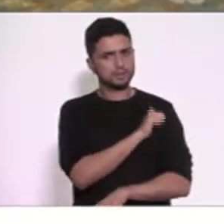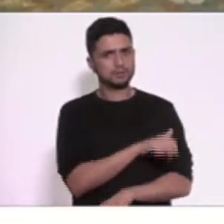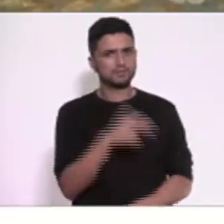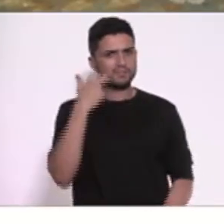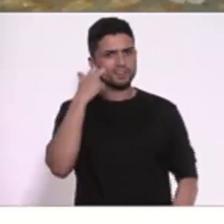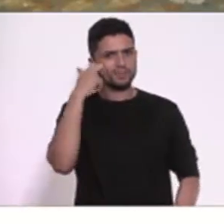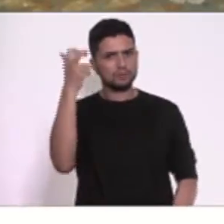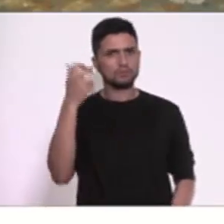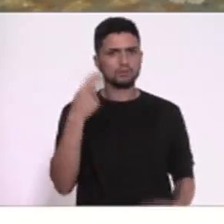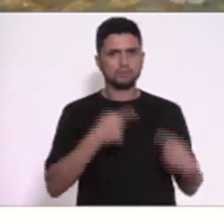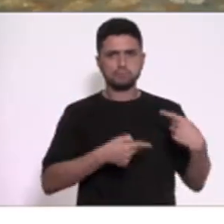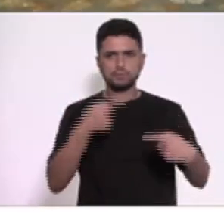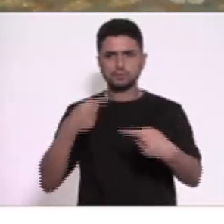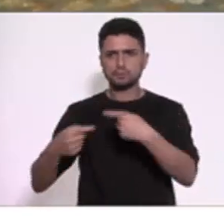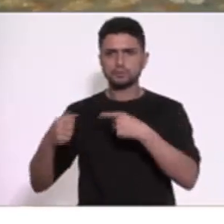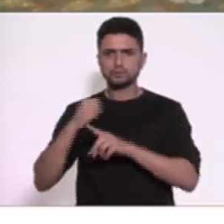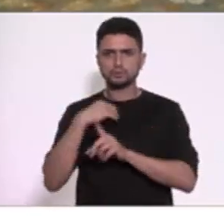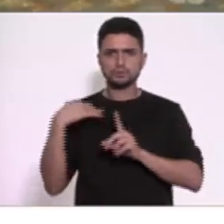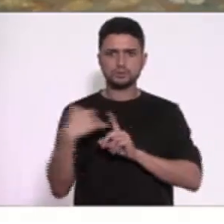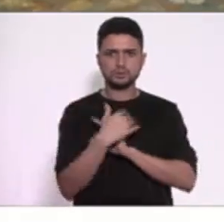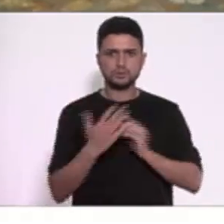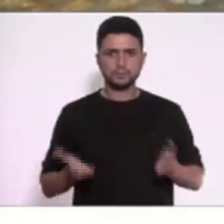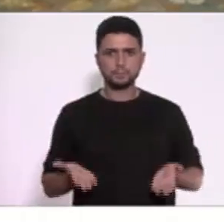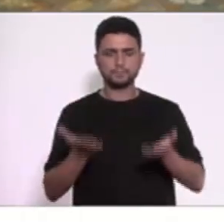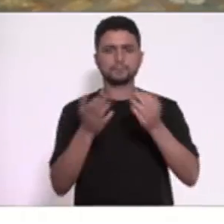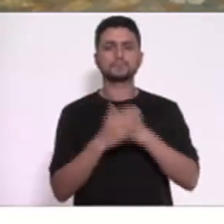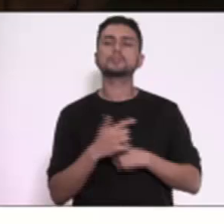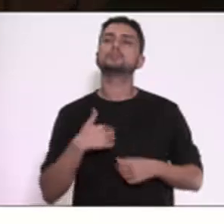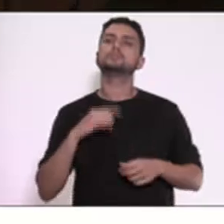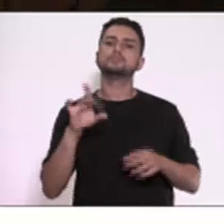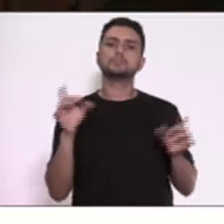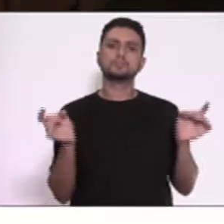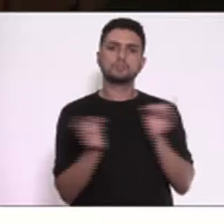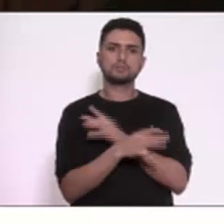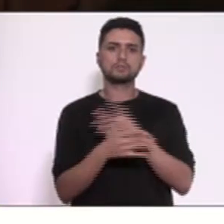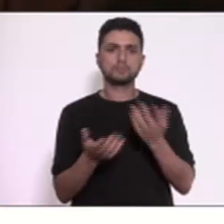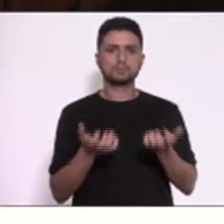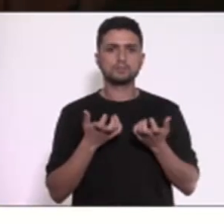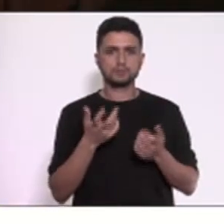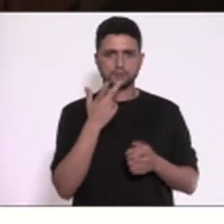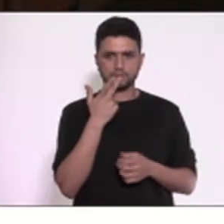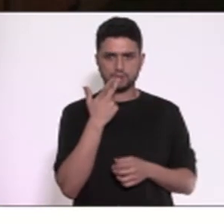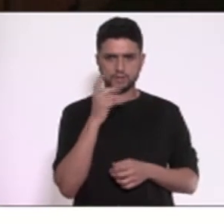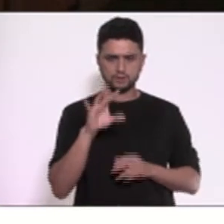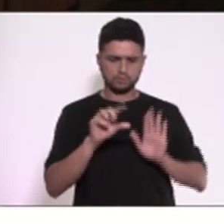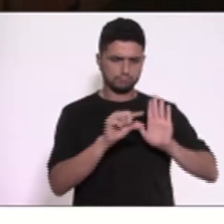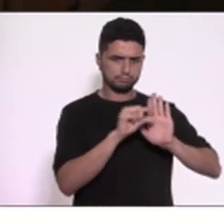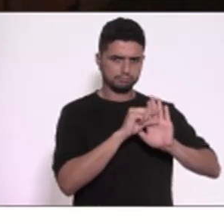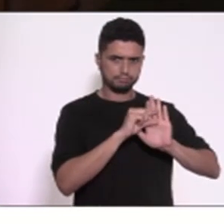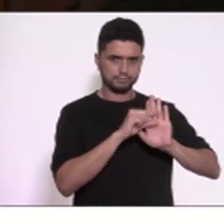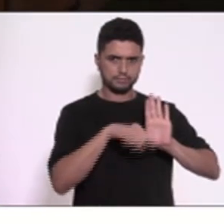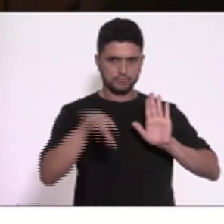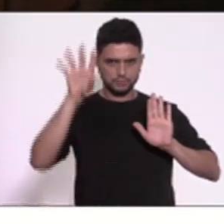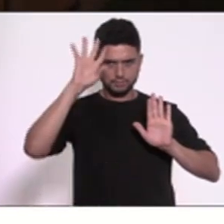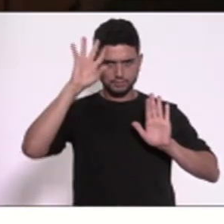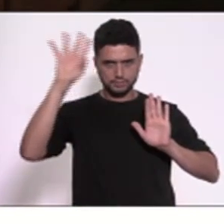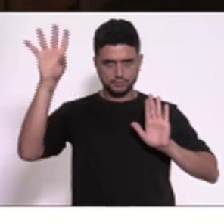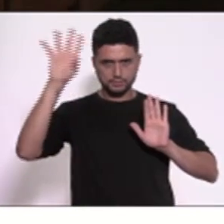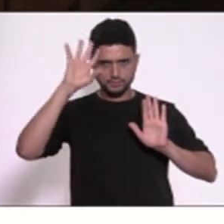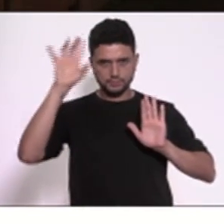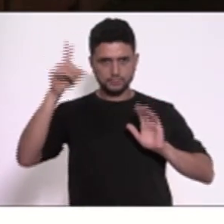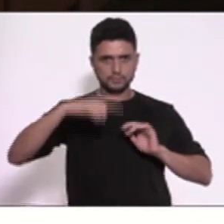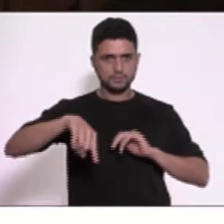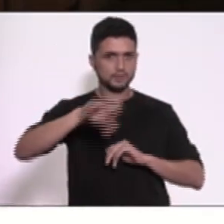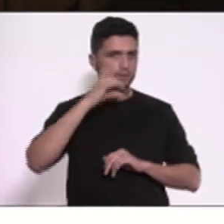discutir projeto de sociedade para o Estado do Rio de Janeiro. Para concluir aqui, senhor presidente, então eu só queria deixar um único parágrafo de reflexão para